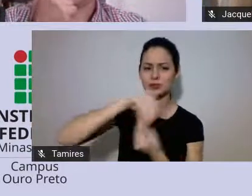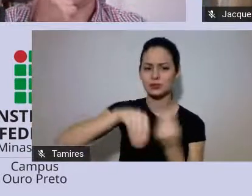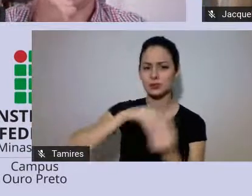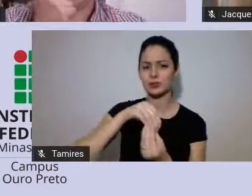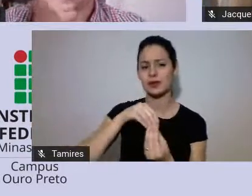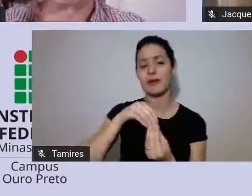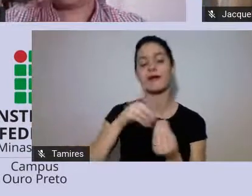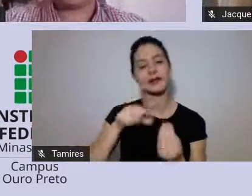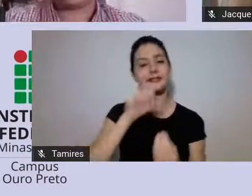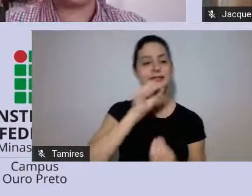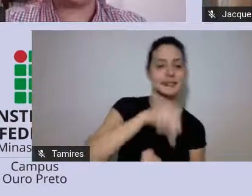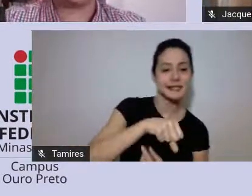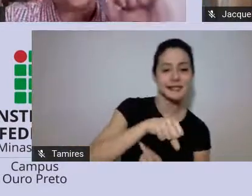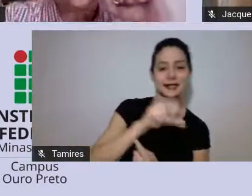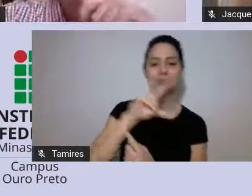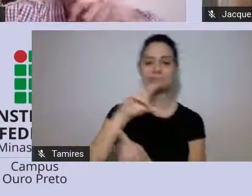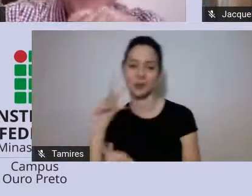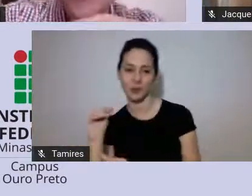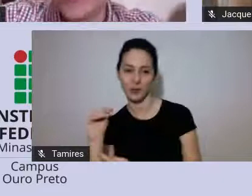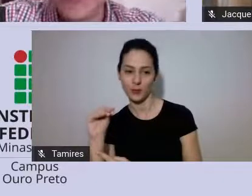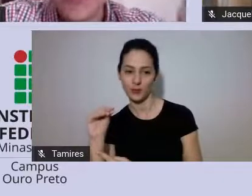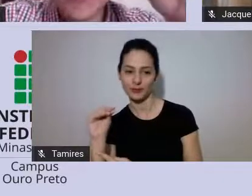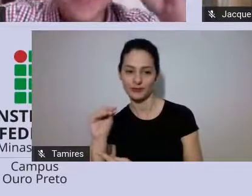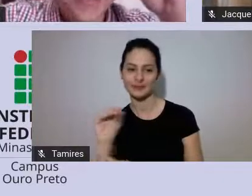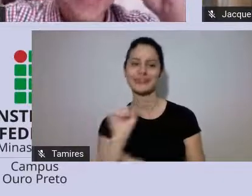não. Sim, no sentido